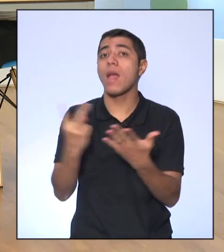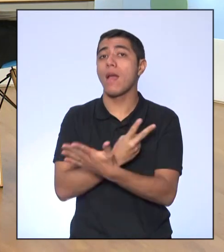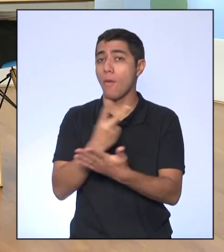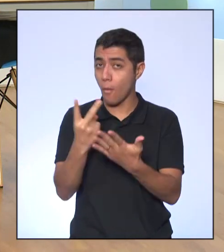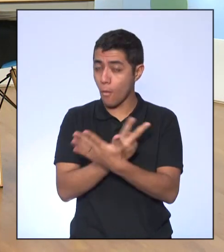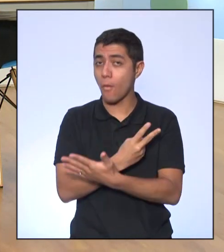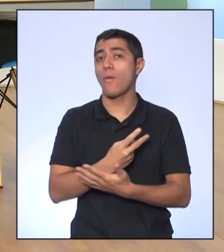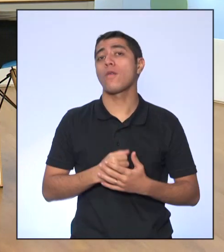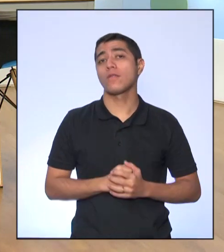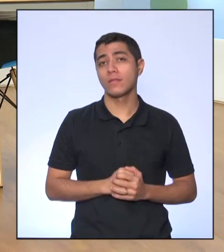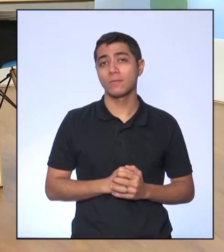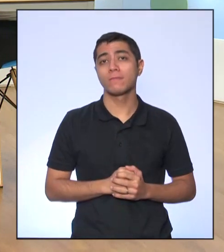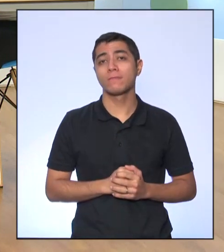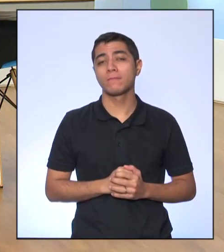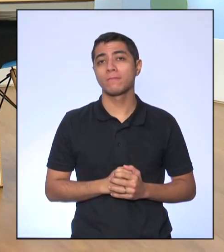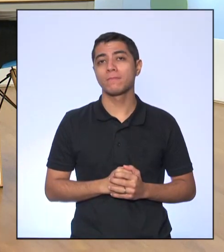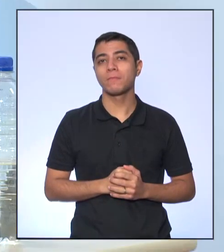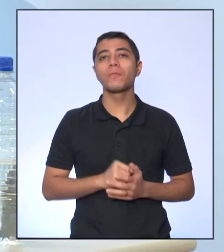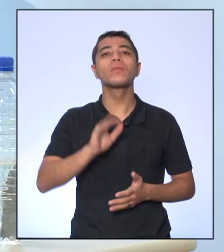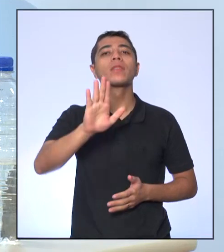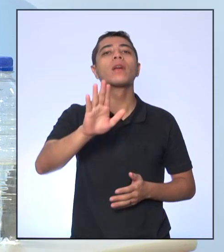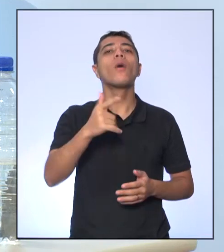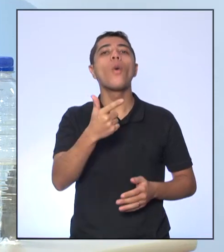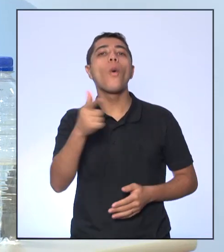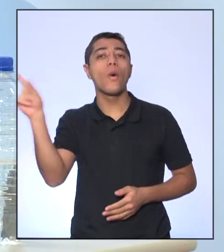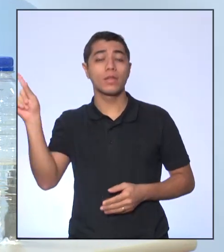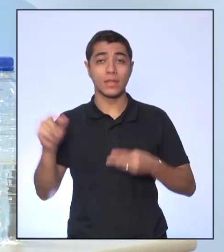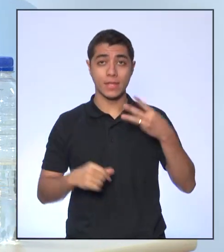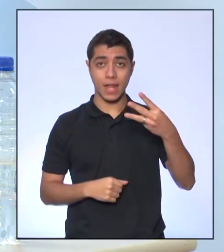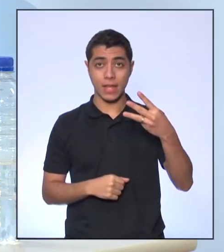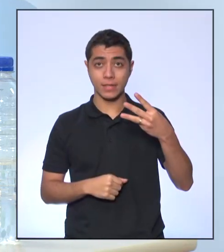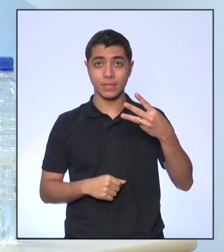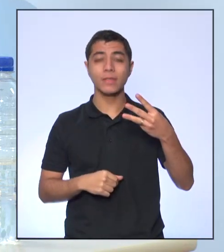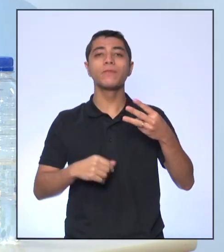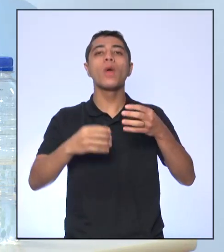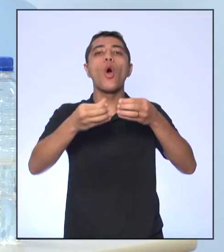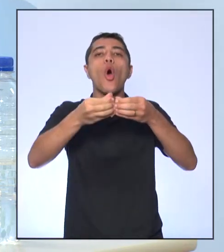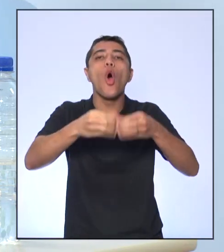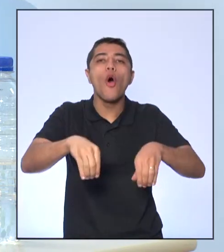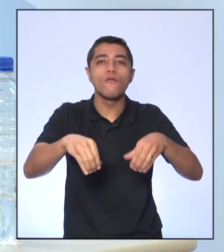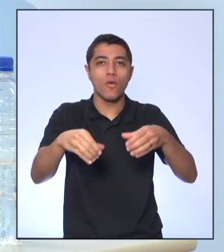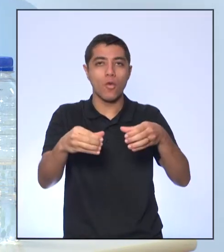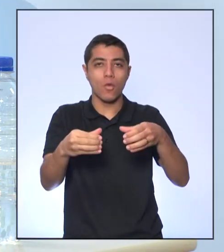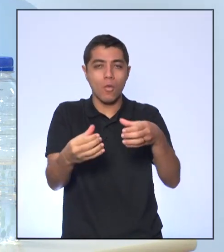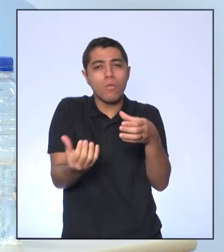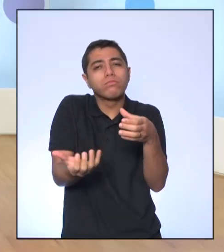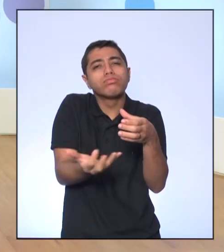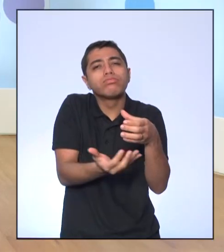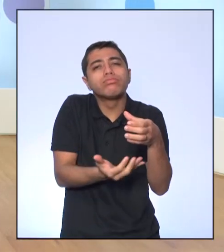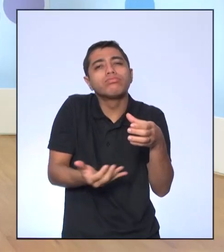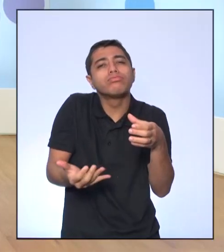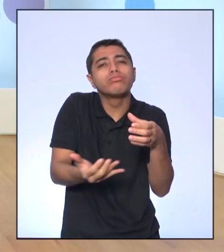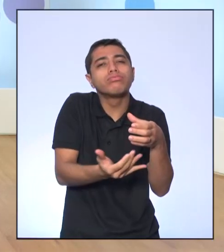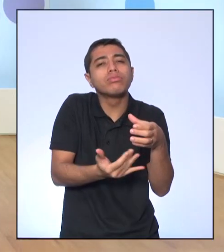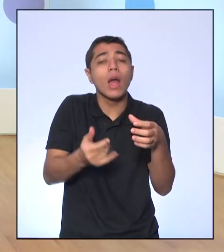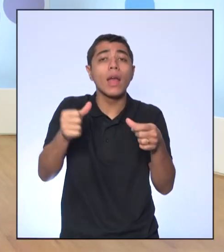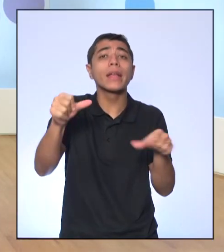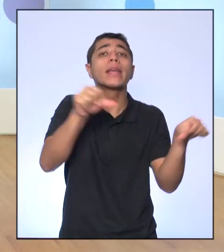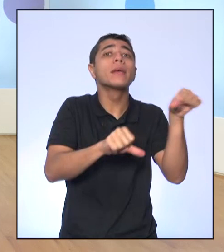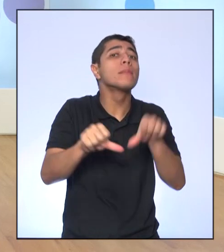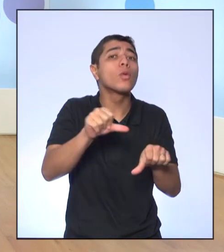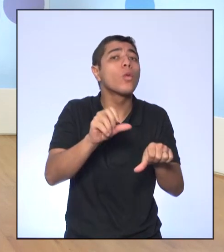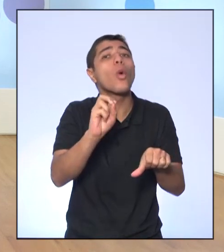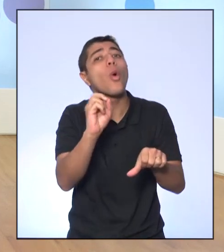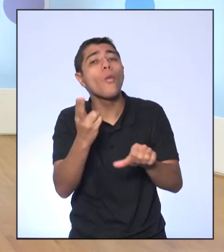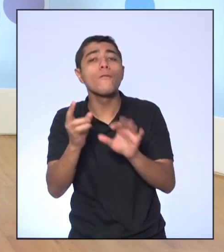ó. 3. Cozinhar um ovo. Cozinhar um ovo, químico ou físico? 100% falou que é uma transformação